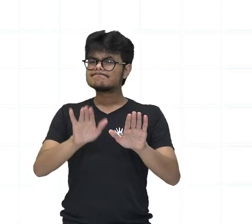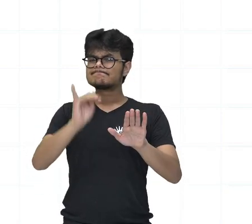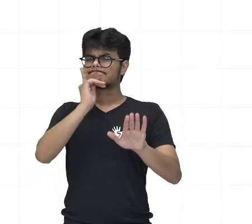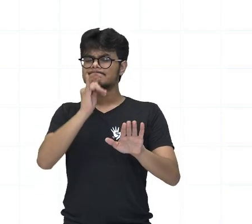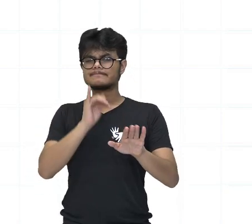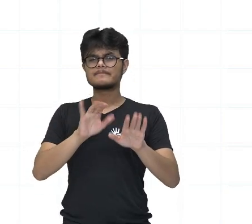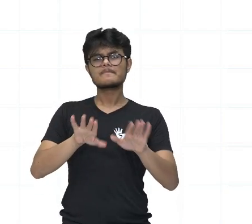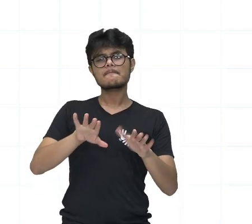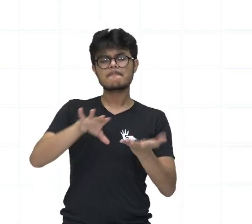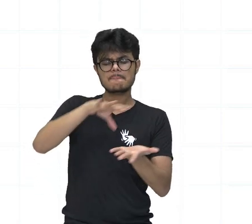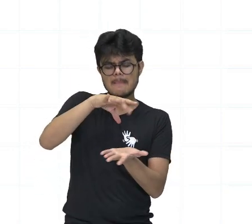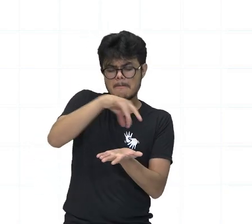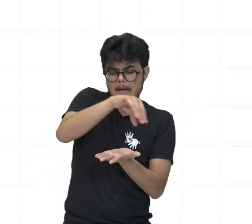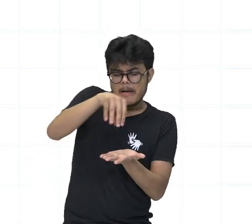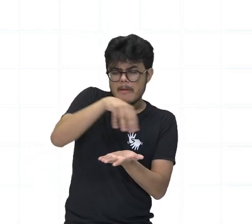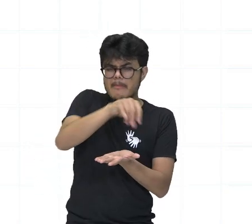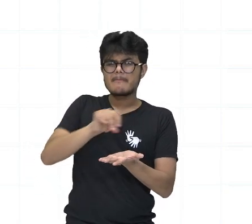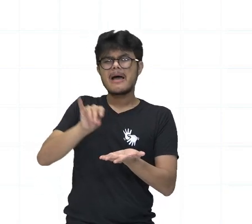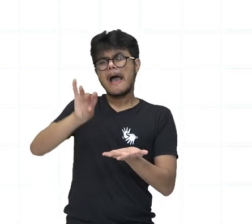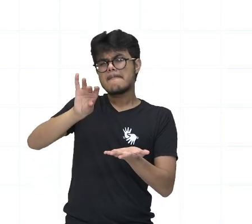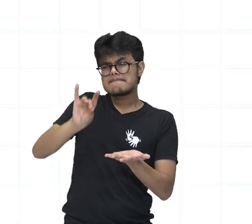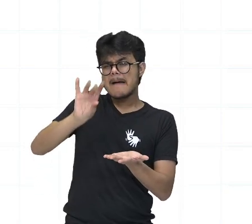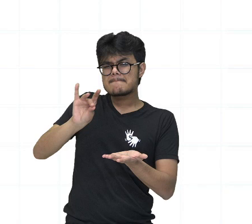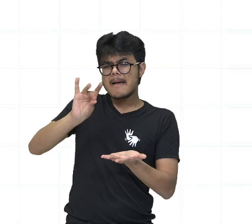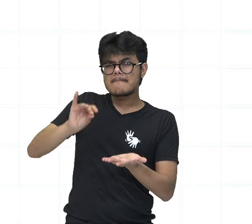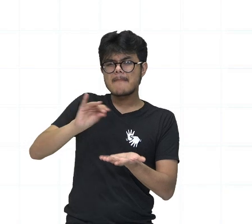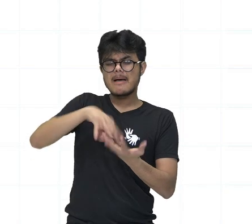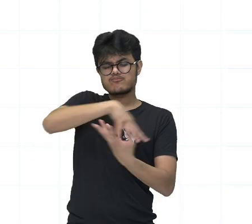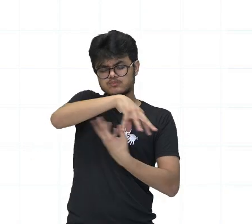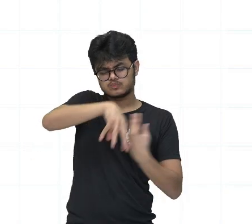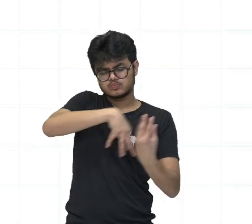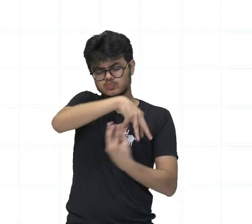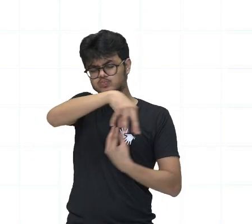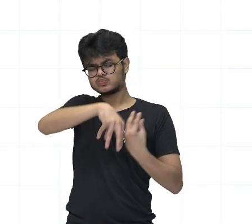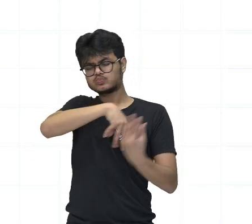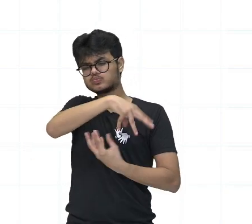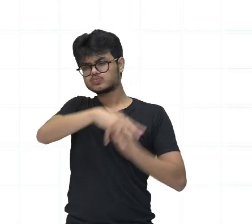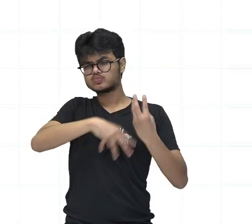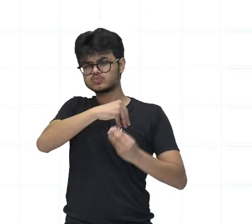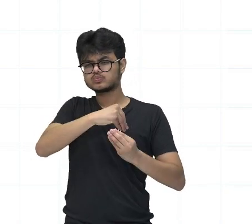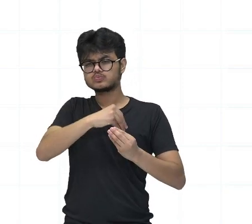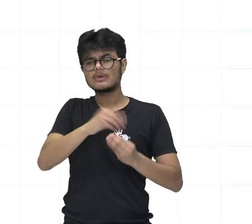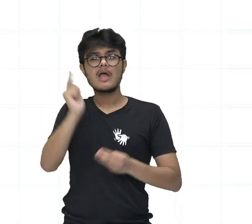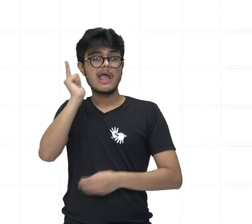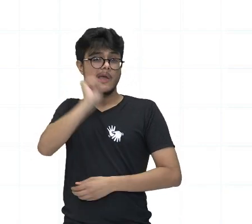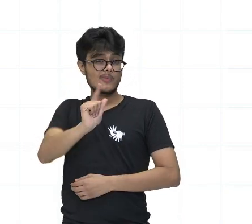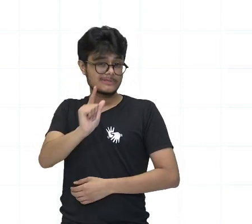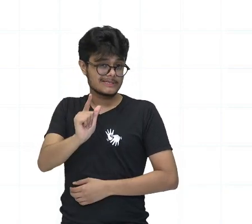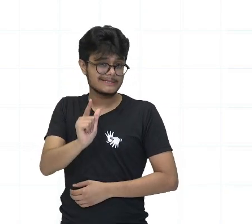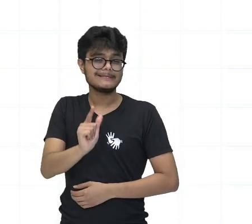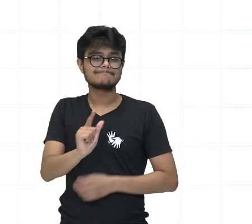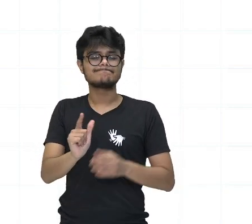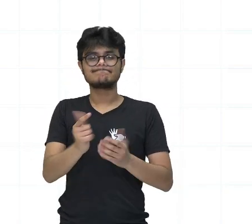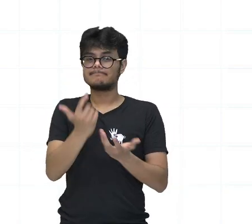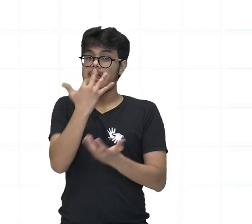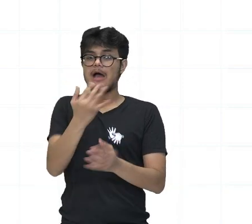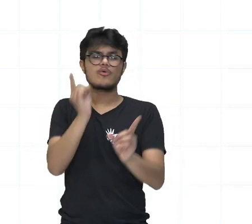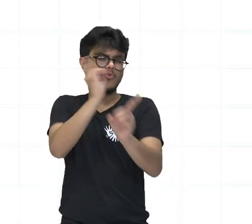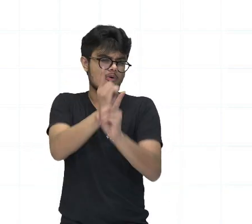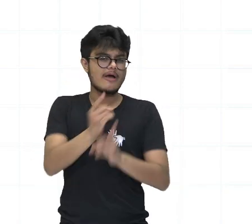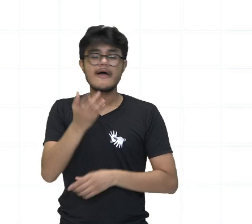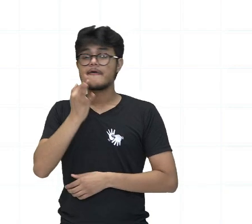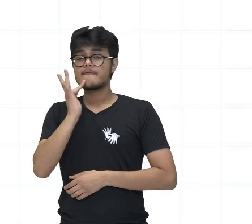as partículas de pigmento à base escolhida para a pintura, ou seja, uma